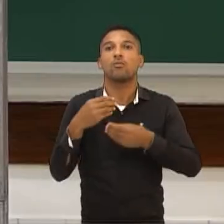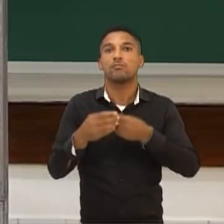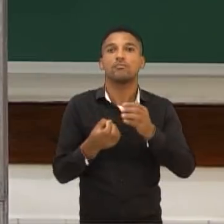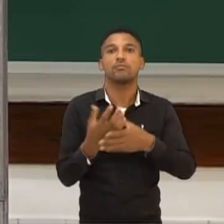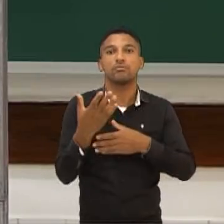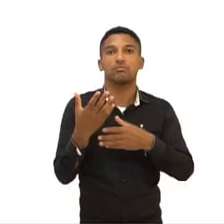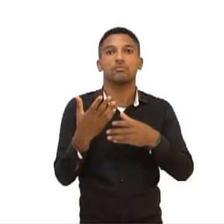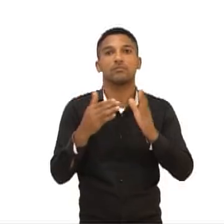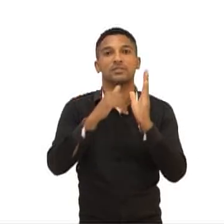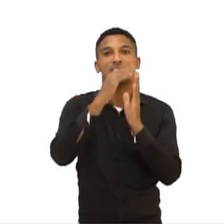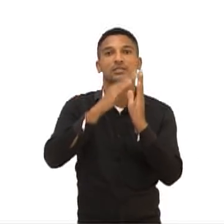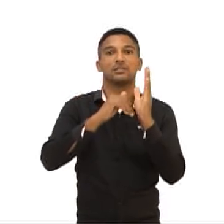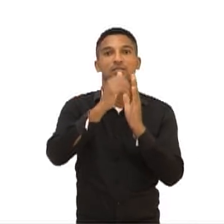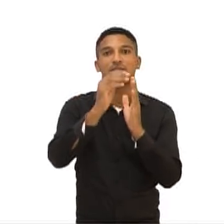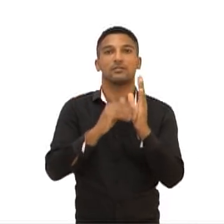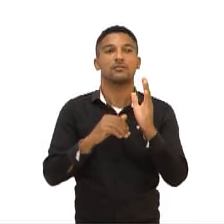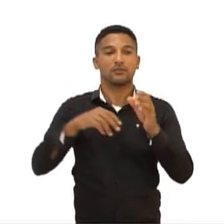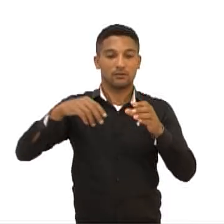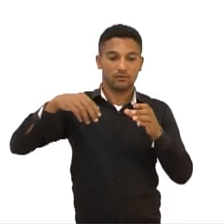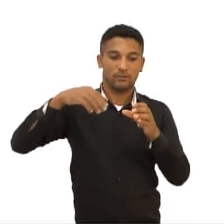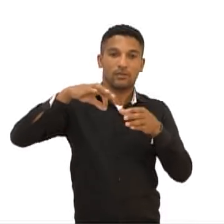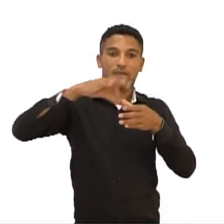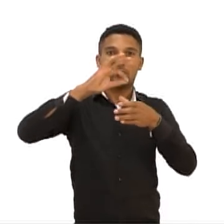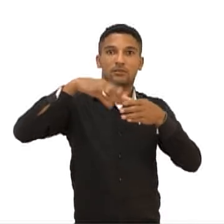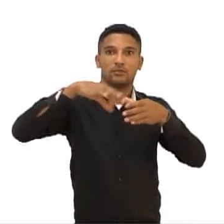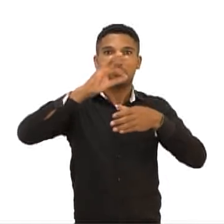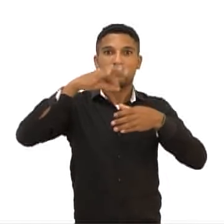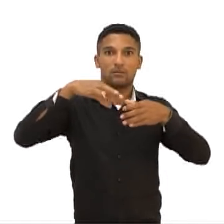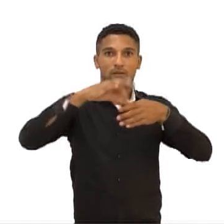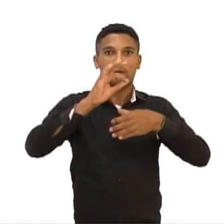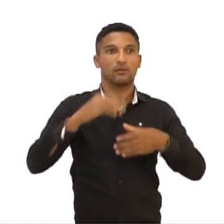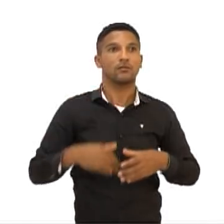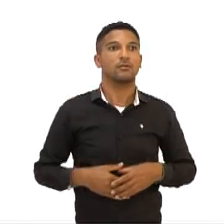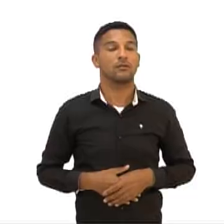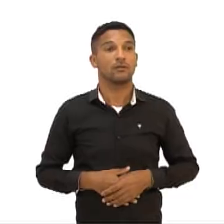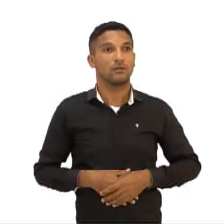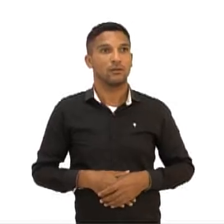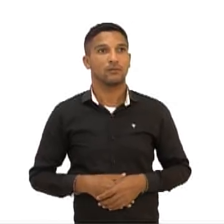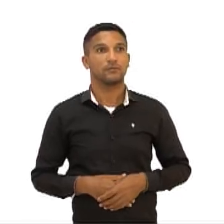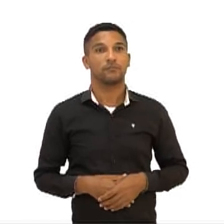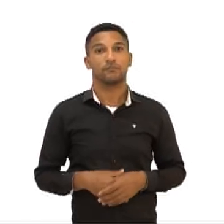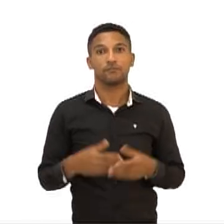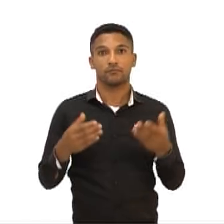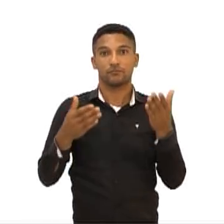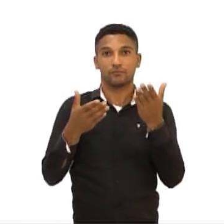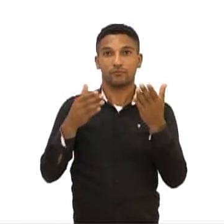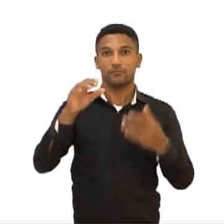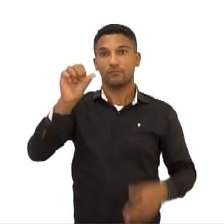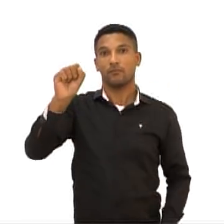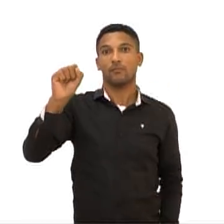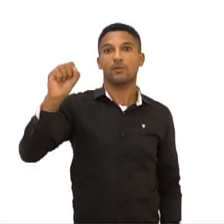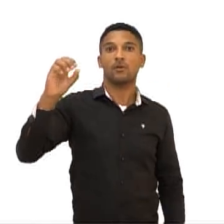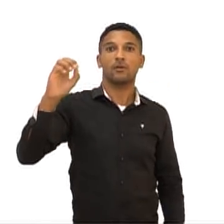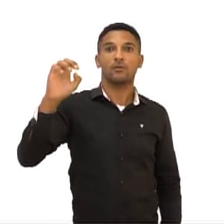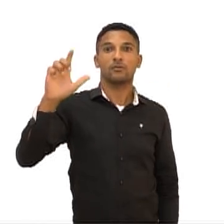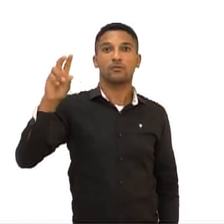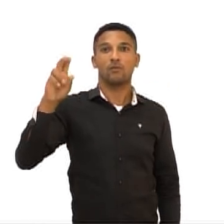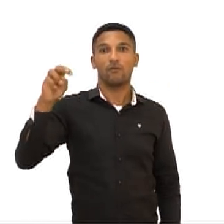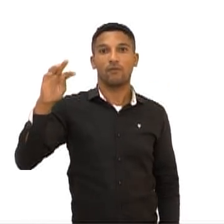tintas. Então, ó, os solventes servem para diluir as tintas ou controlar a